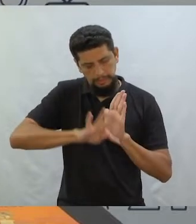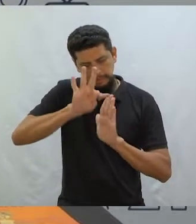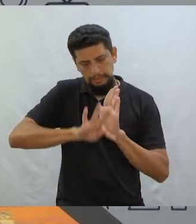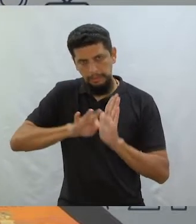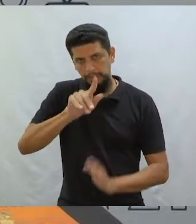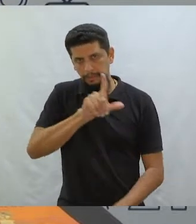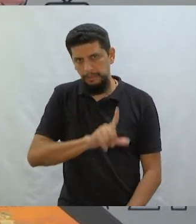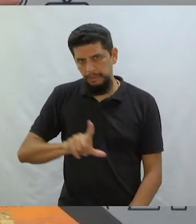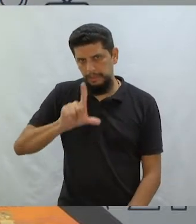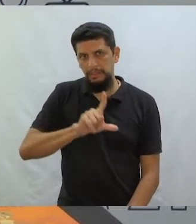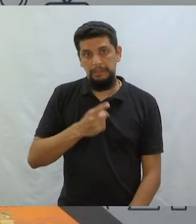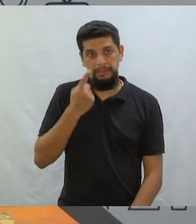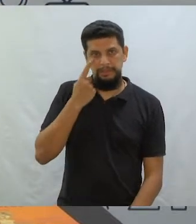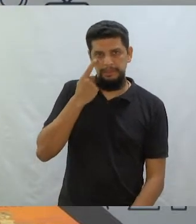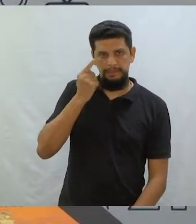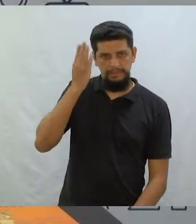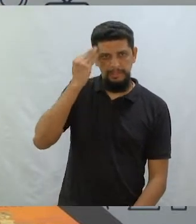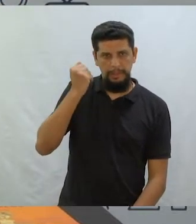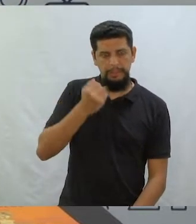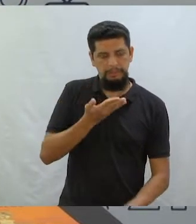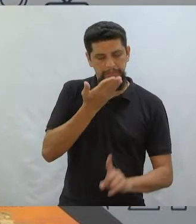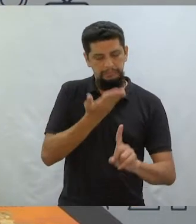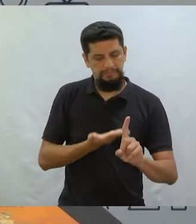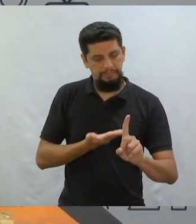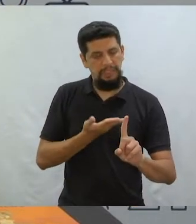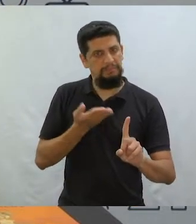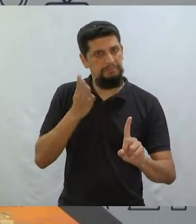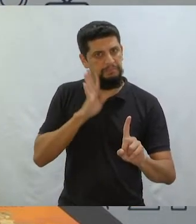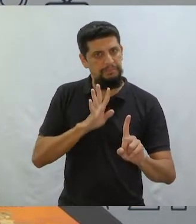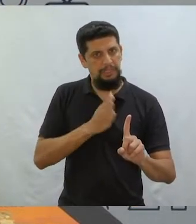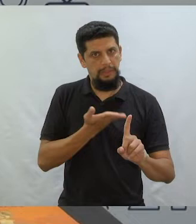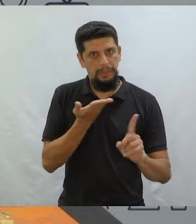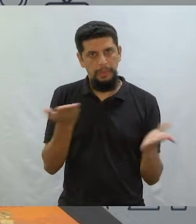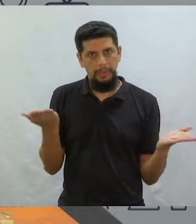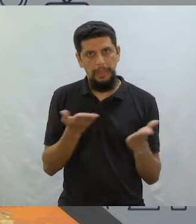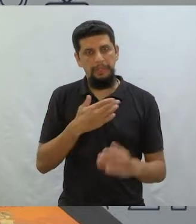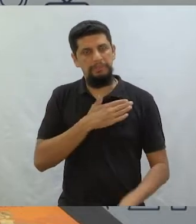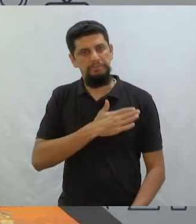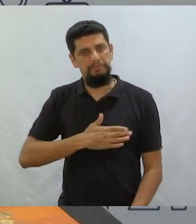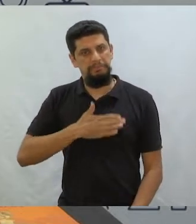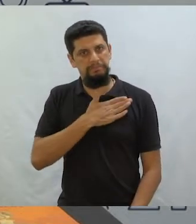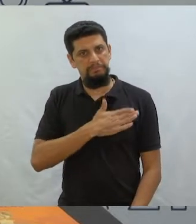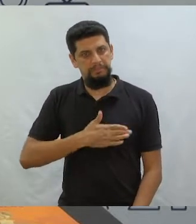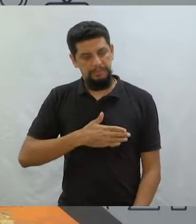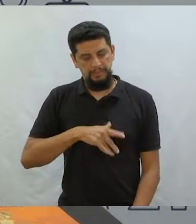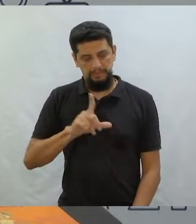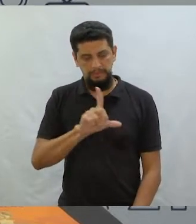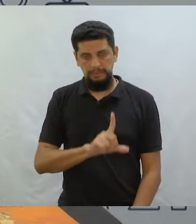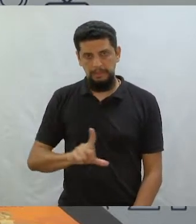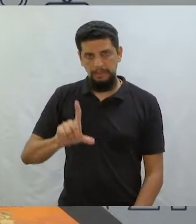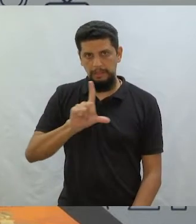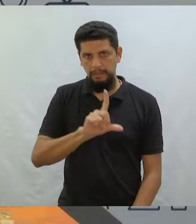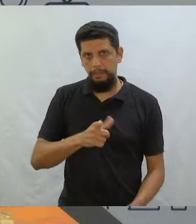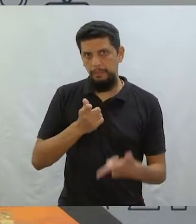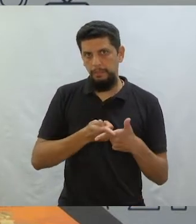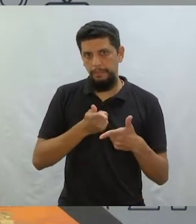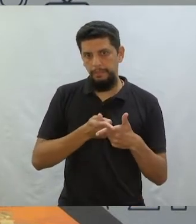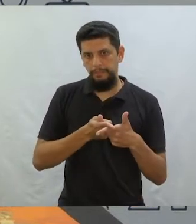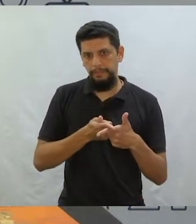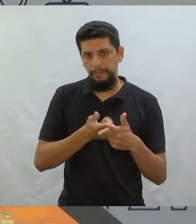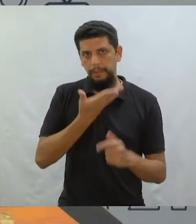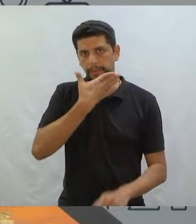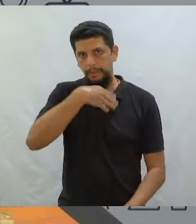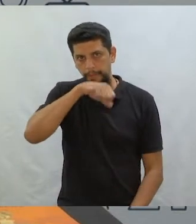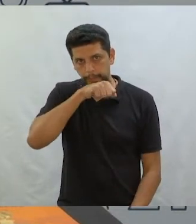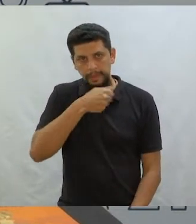pequena sabe o que é bacana sobre a nossa autora de hoje que ela começou a gostar da literatura porque